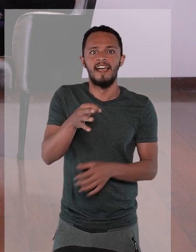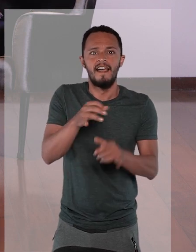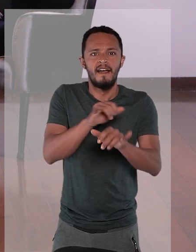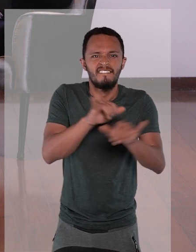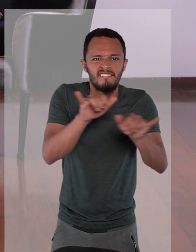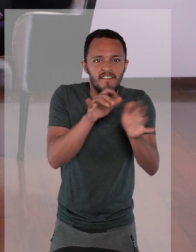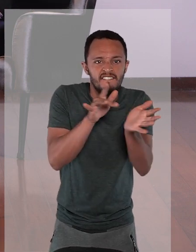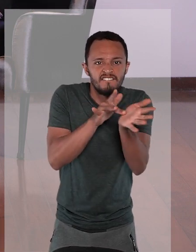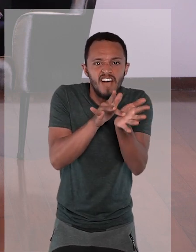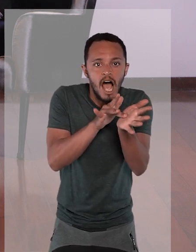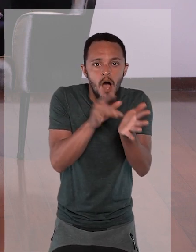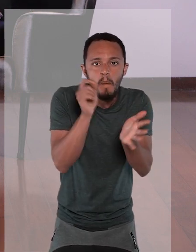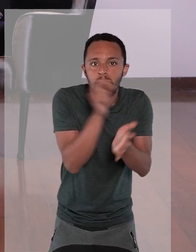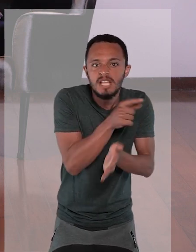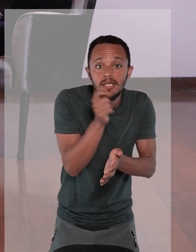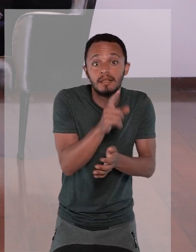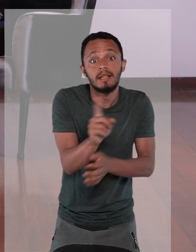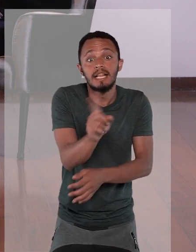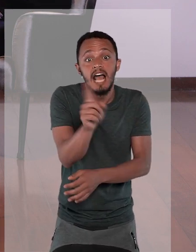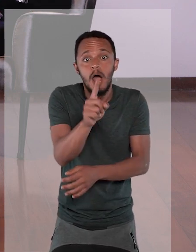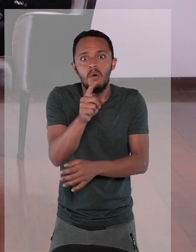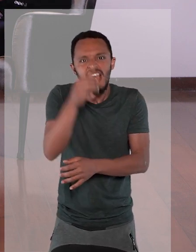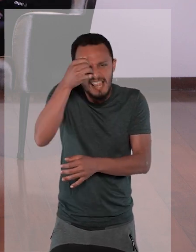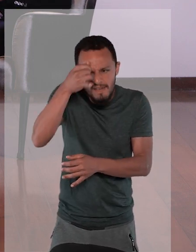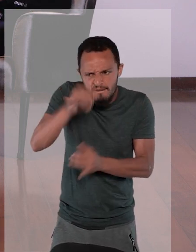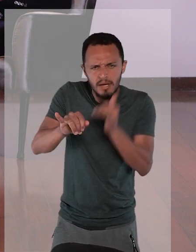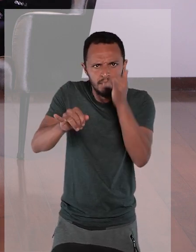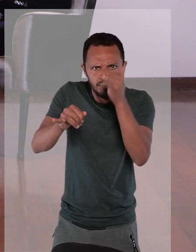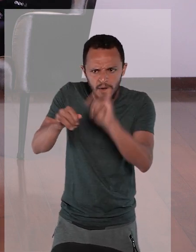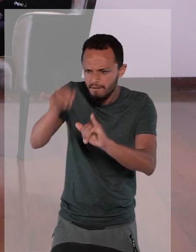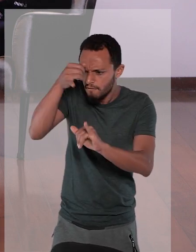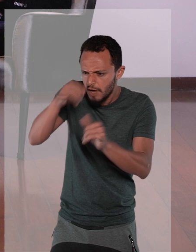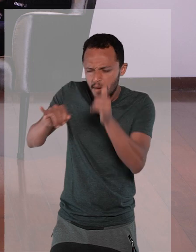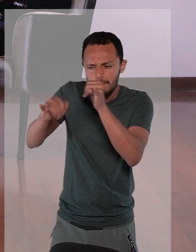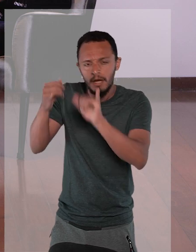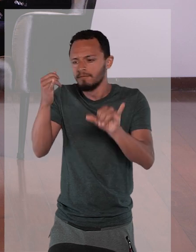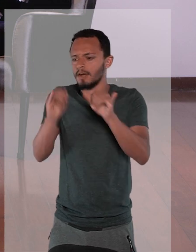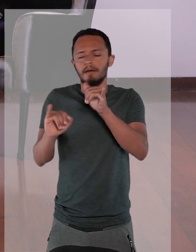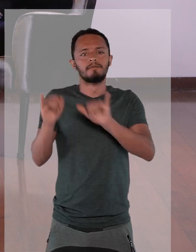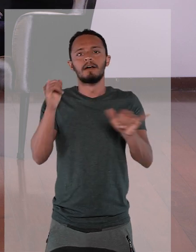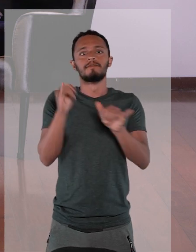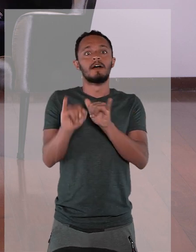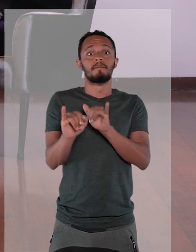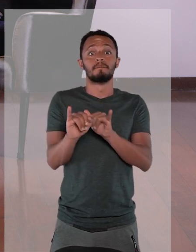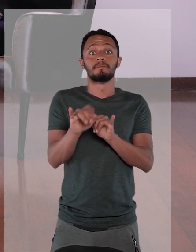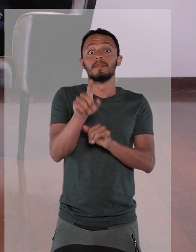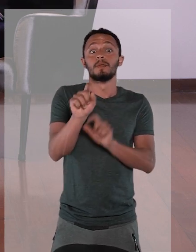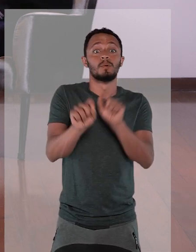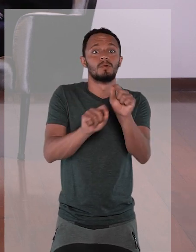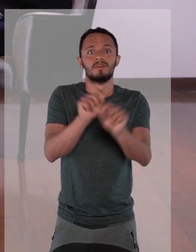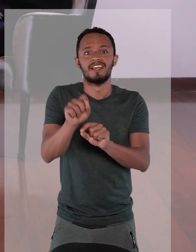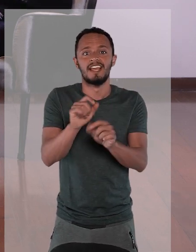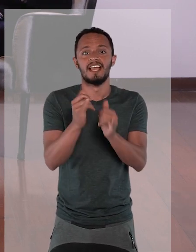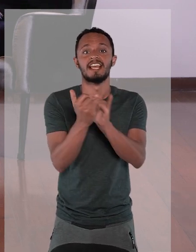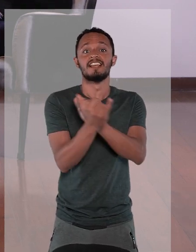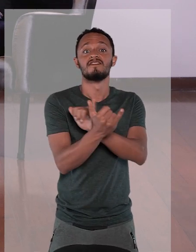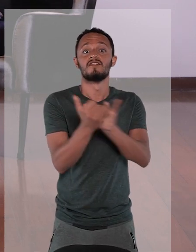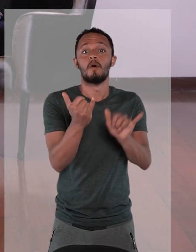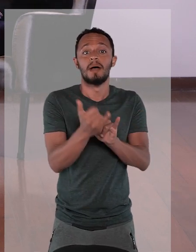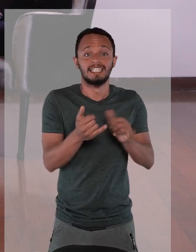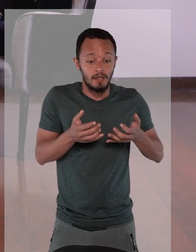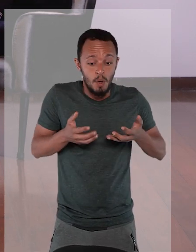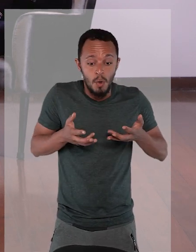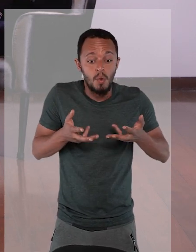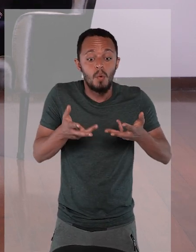eu tenho uma frase que eu sempre digo que quando a informação de qualidade anda